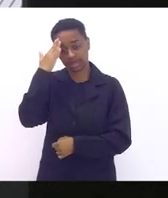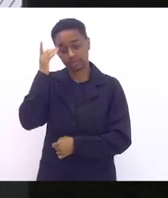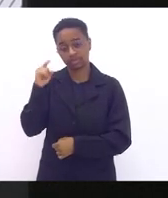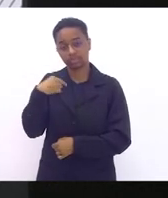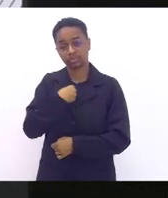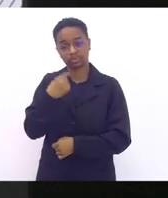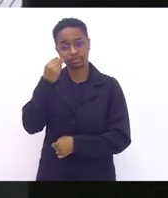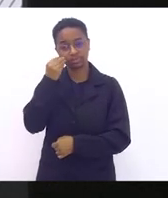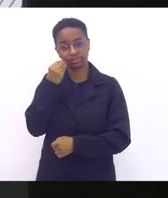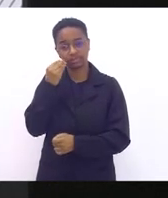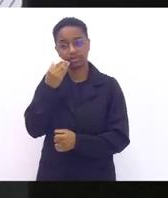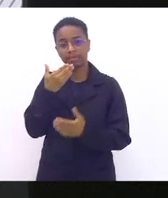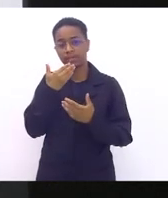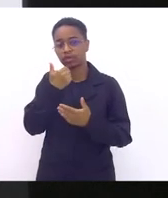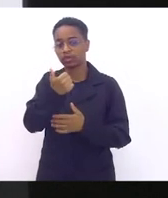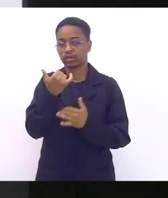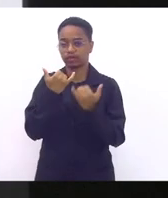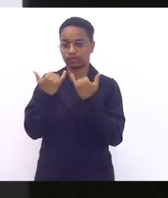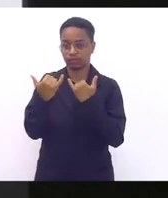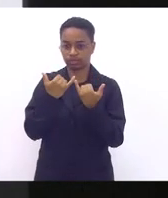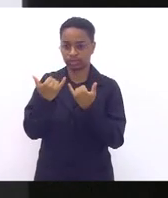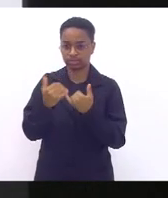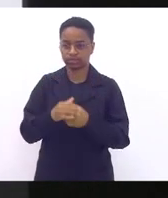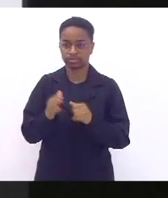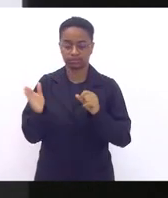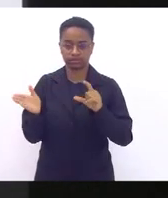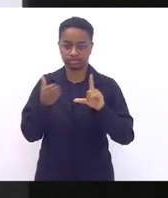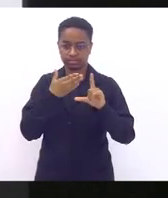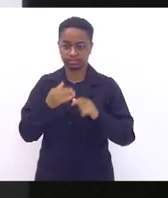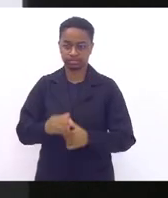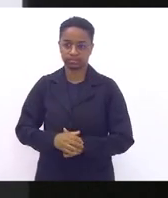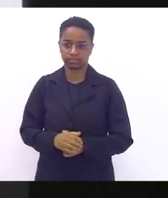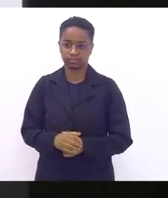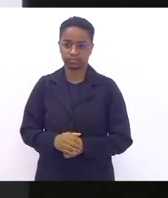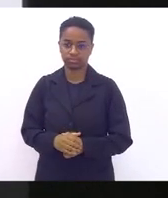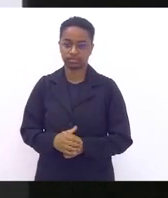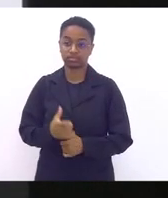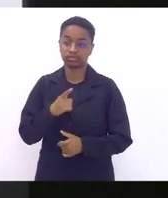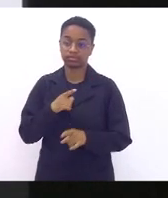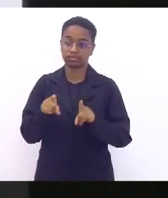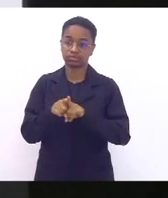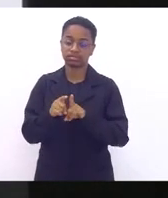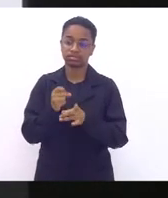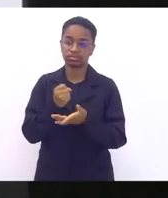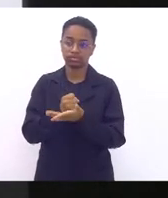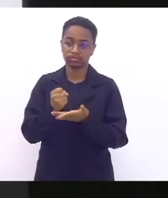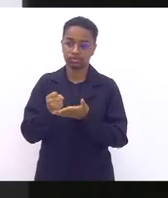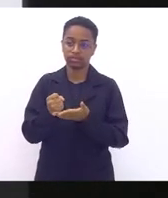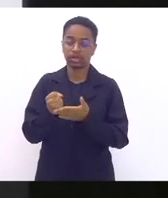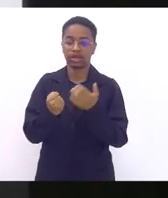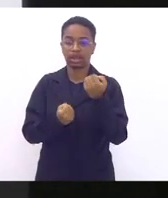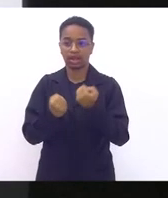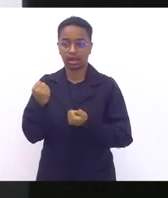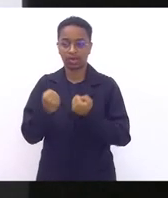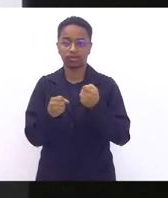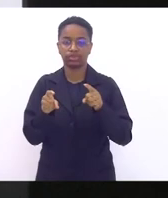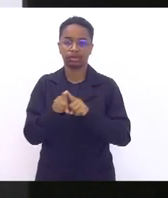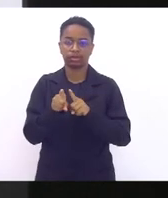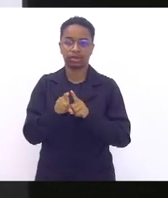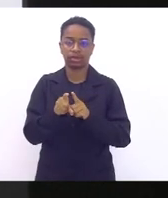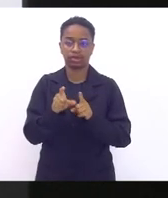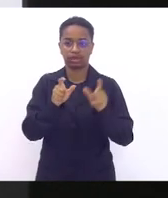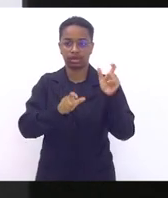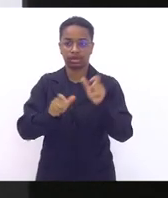qualificar as informações, né? Então, vamos passar isso. A gente tem a contratação dos carros, os apoiadores, para a gente